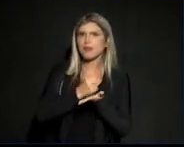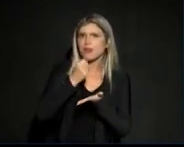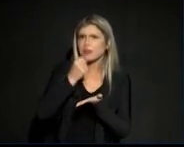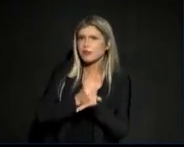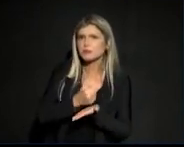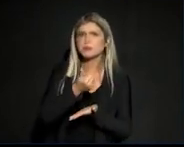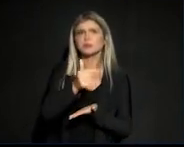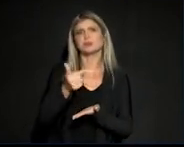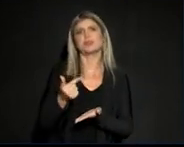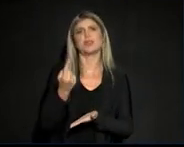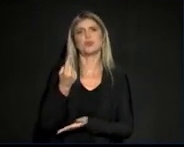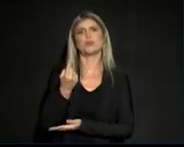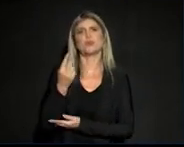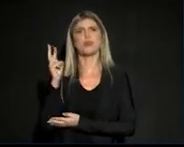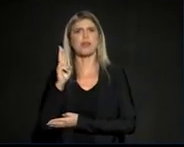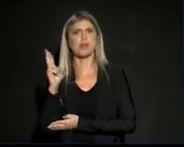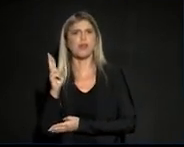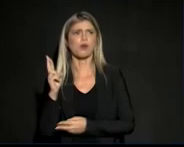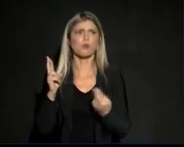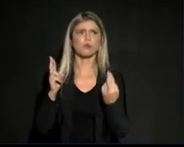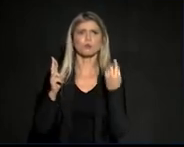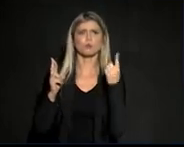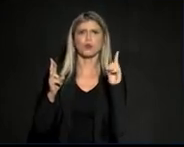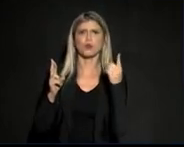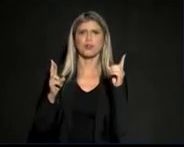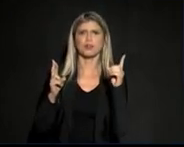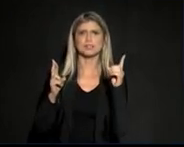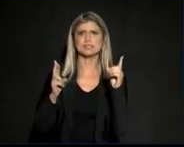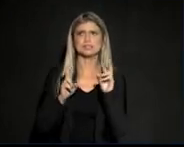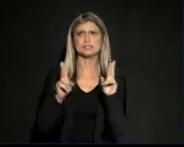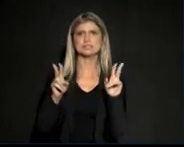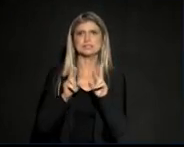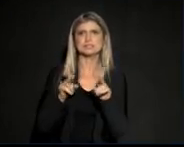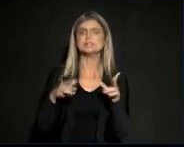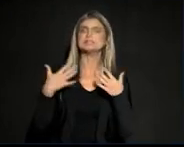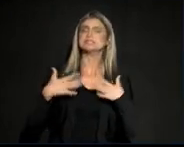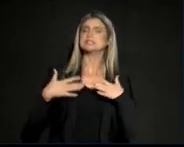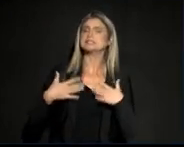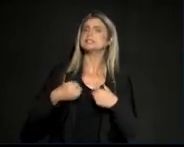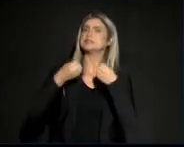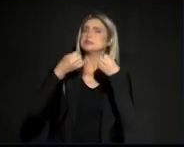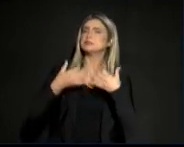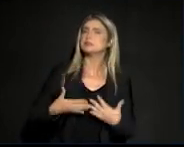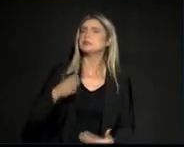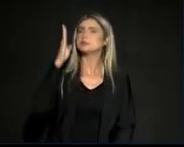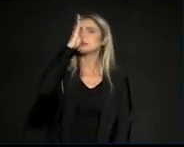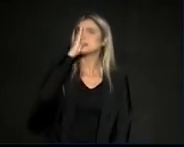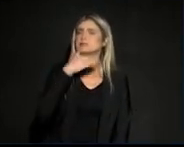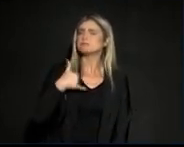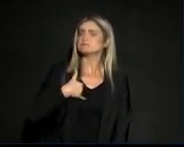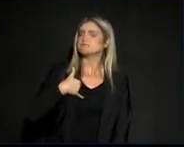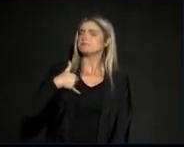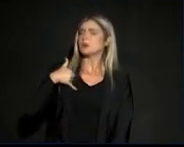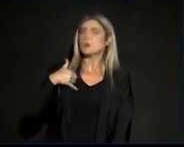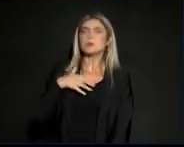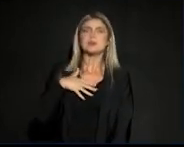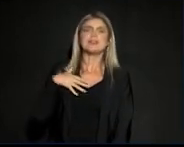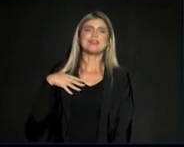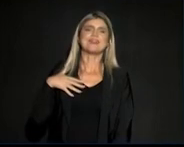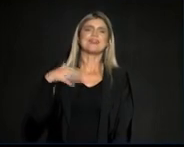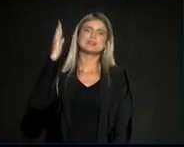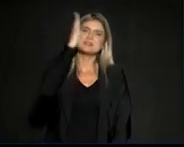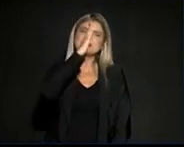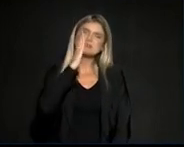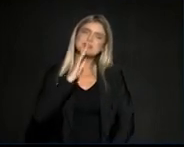né um real é um real e o dólar é um dólar né então vamo o Brasil e se orgulhar do que o Brasil fez